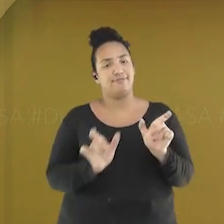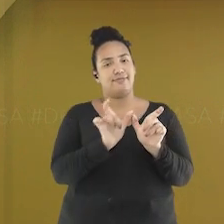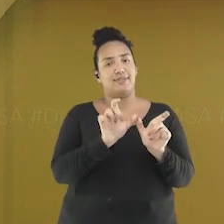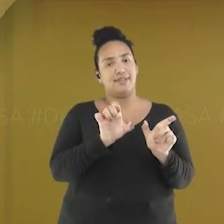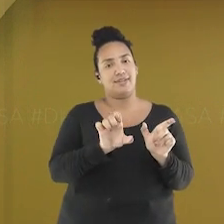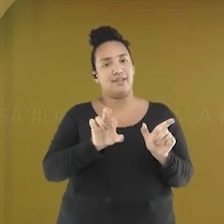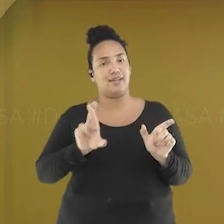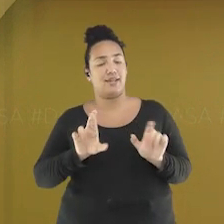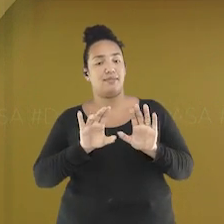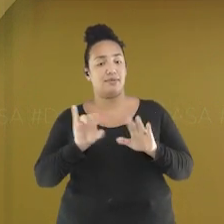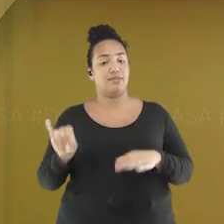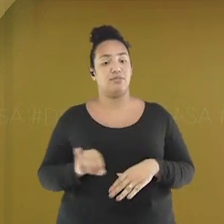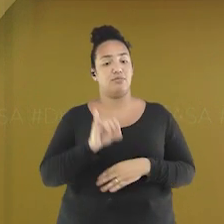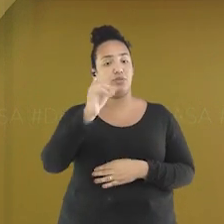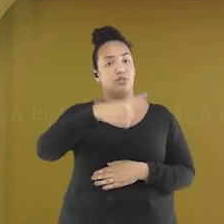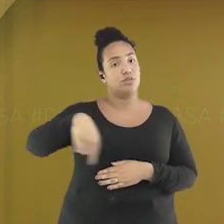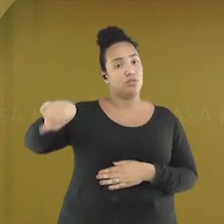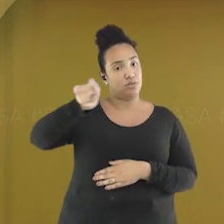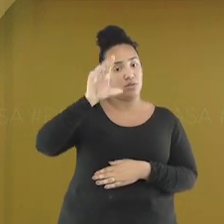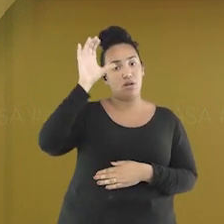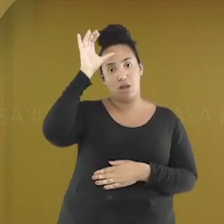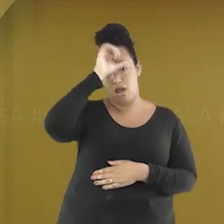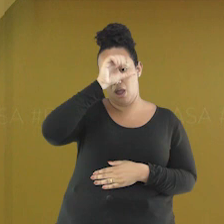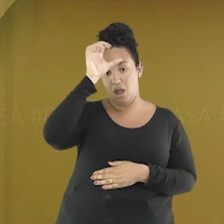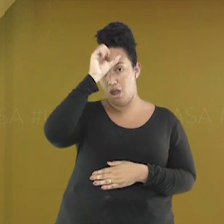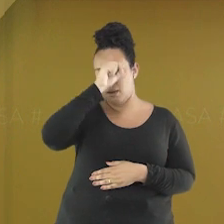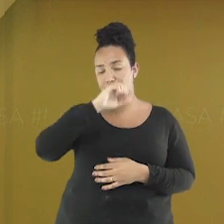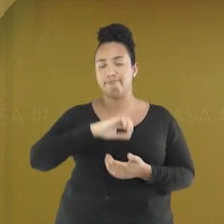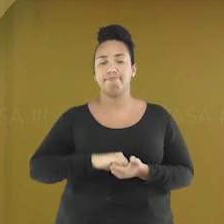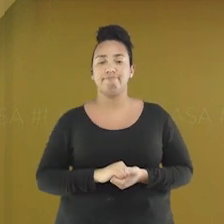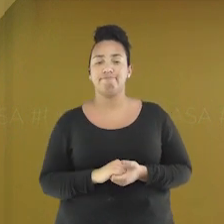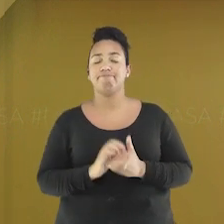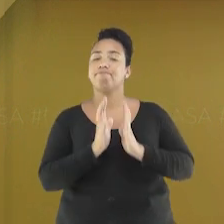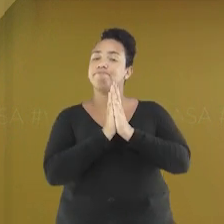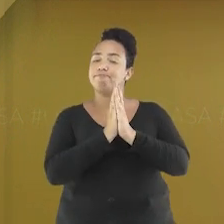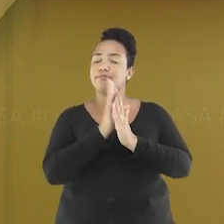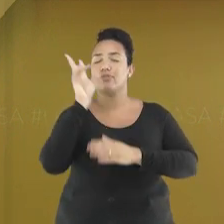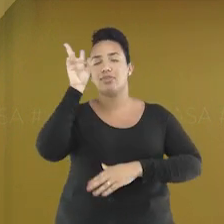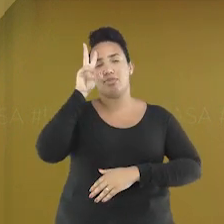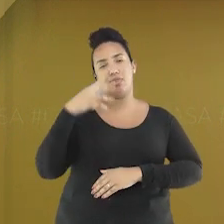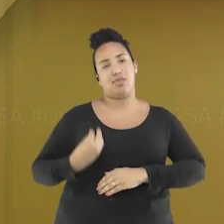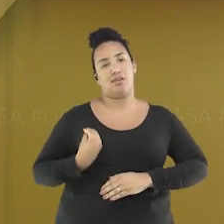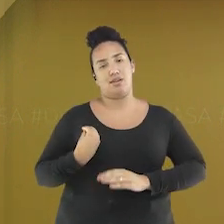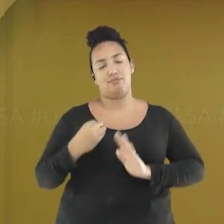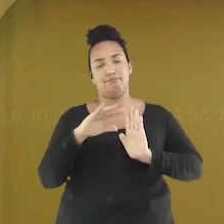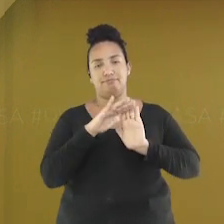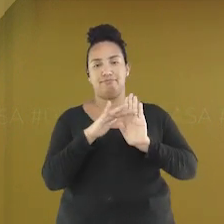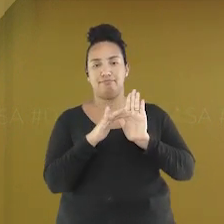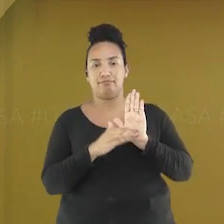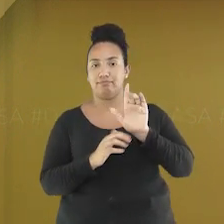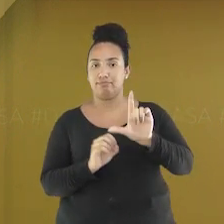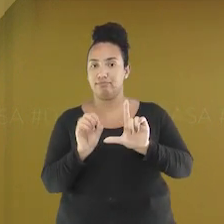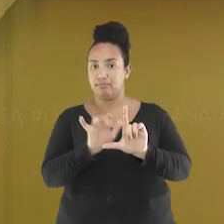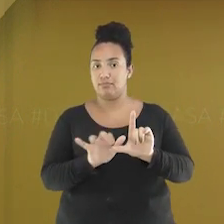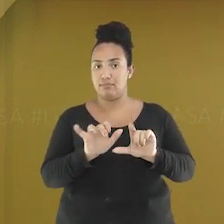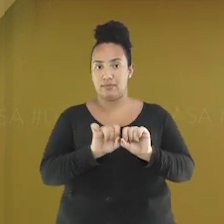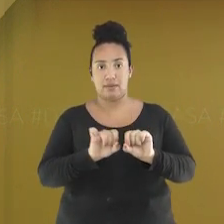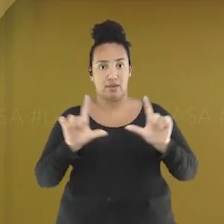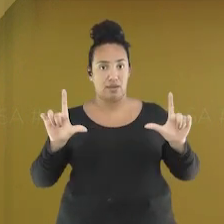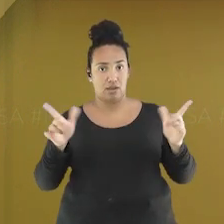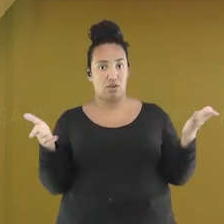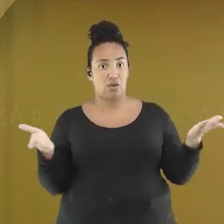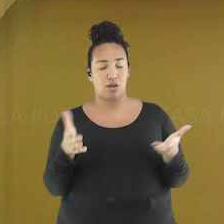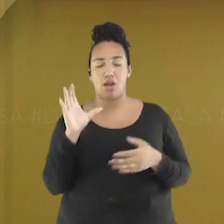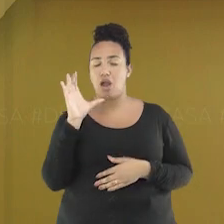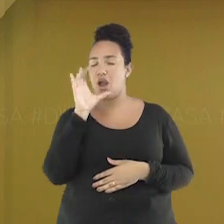acho que vale a pena entendermos essas aqui. Por favor, registrem suas presenças por meio do QR Code na sua tela.